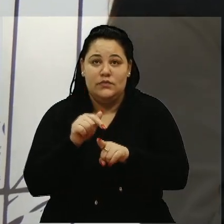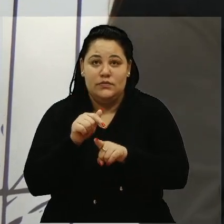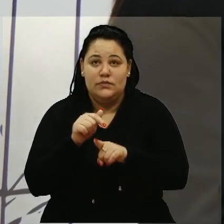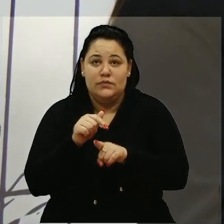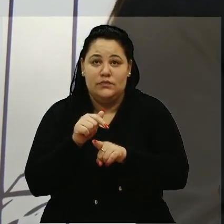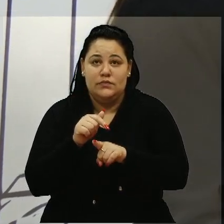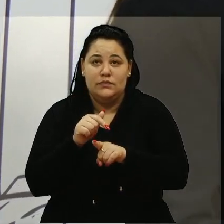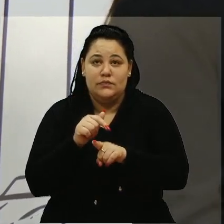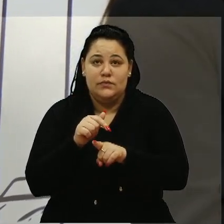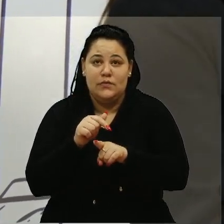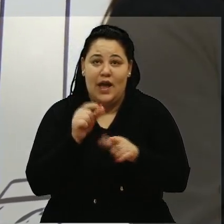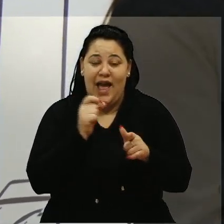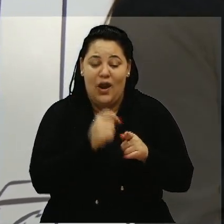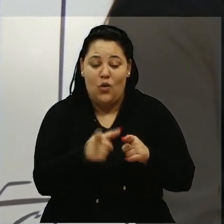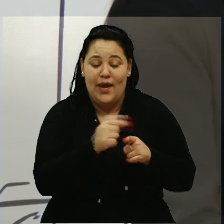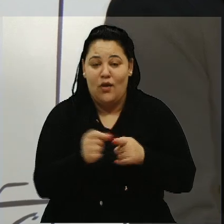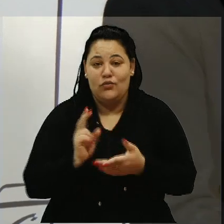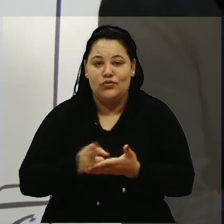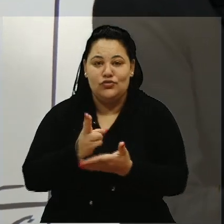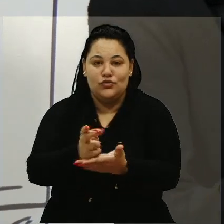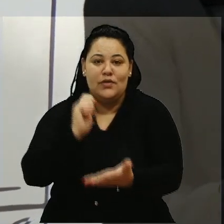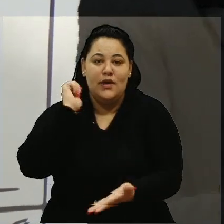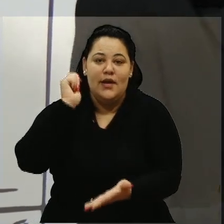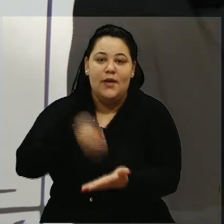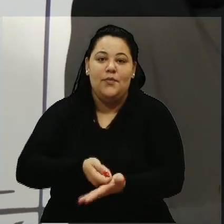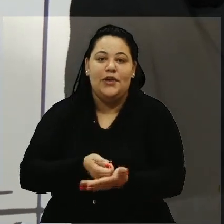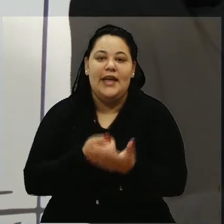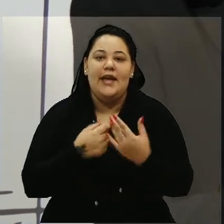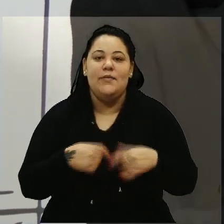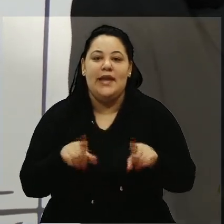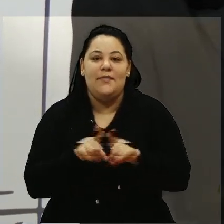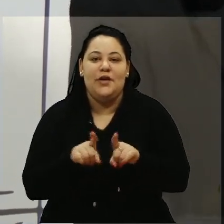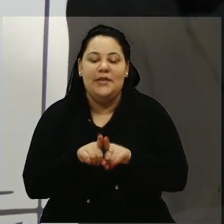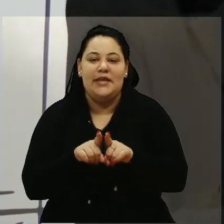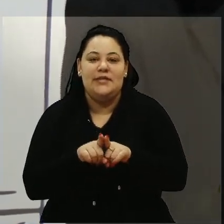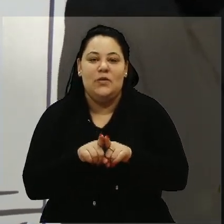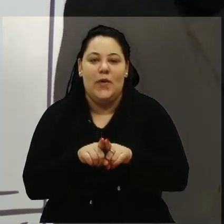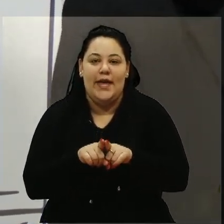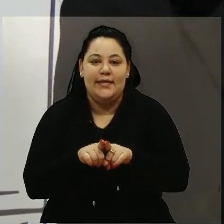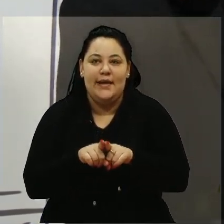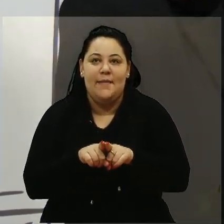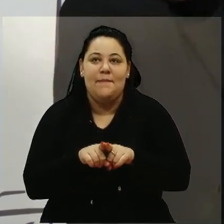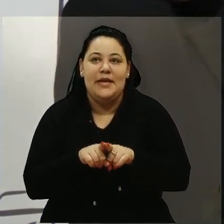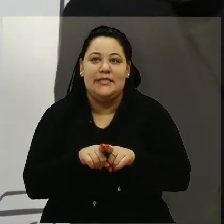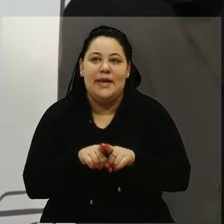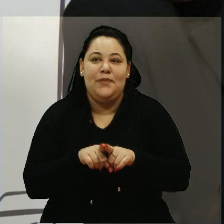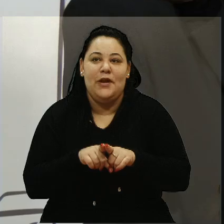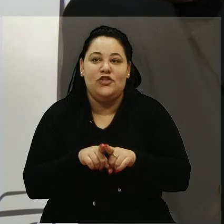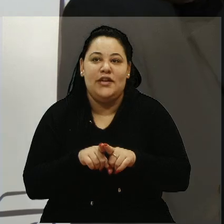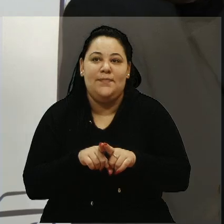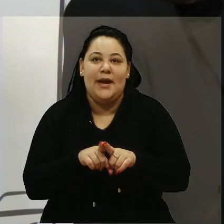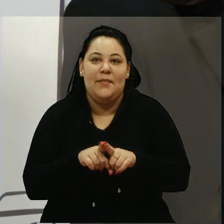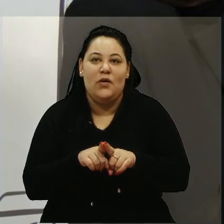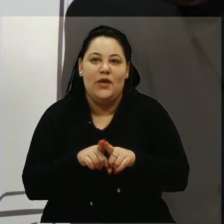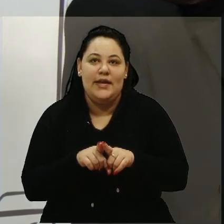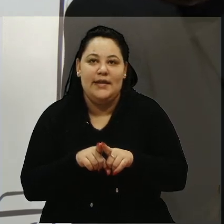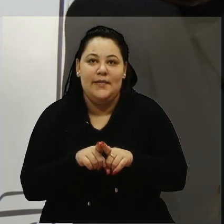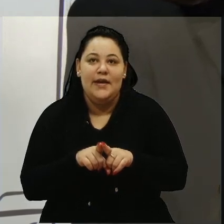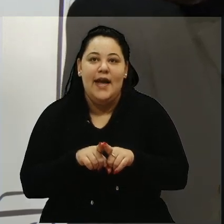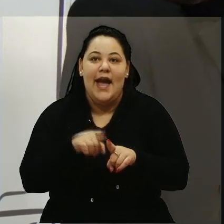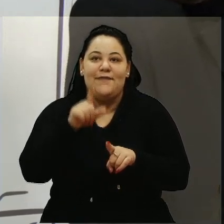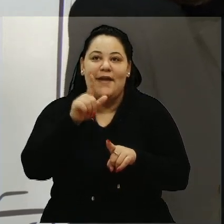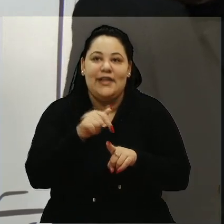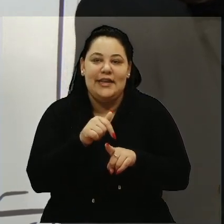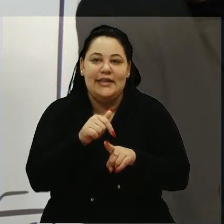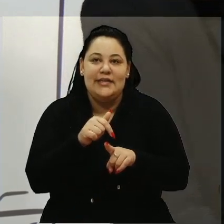atendimento, aluguel segue sendo pago, a senhora inclusive trouxe os números, o total que o governo municipal tem pago